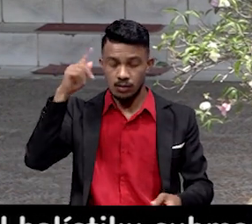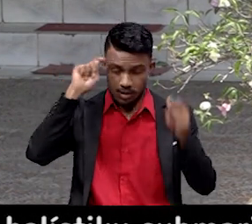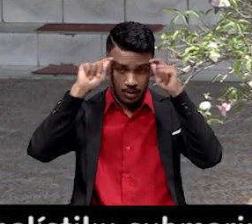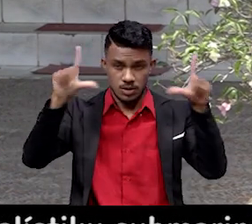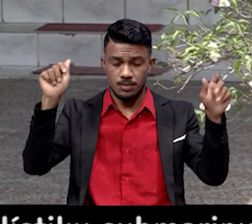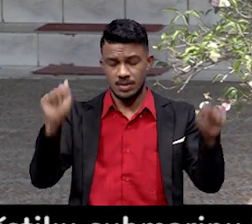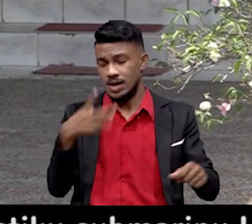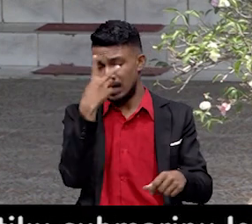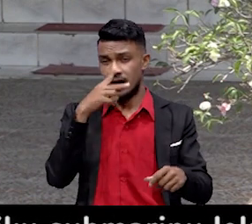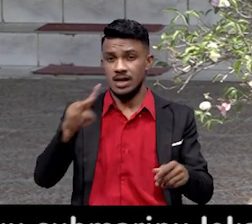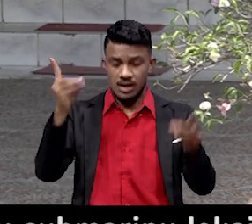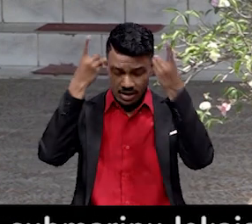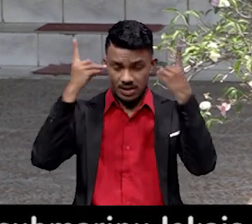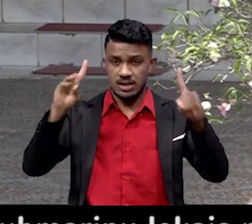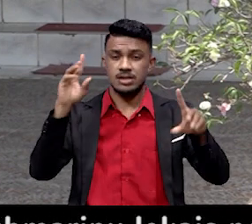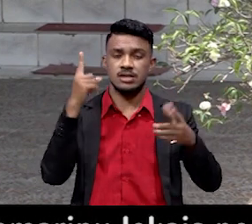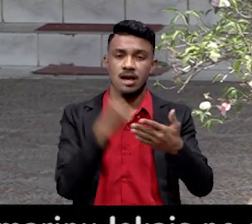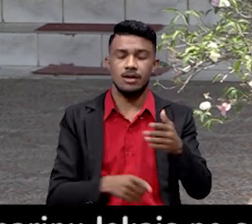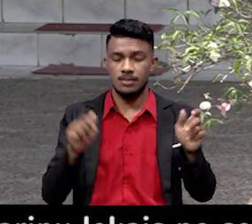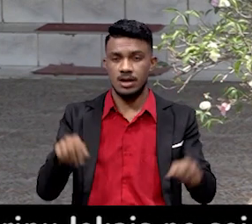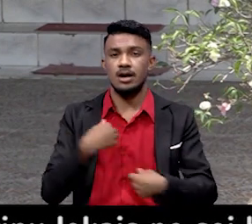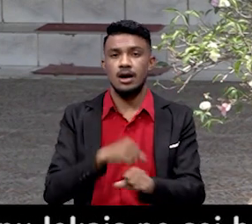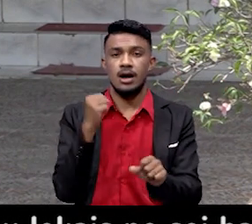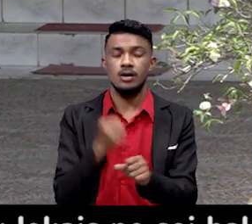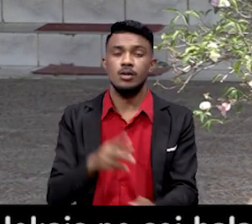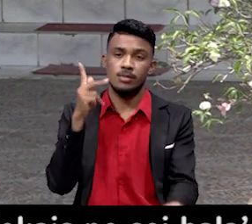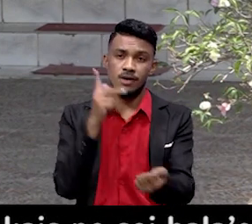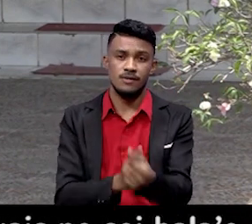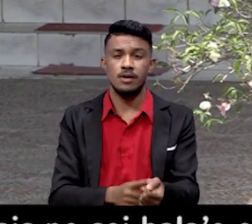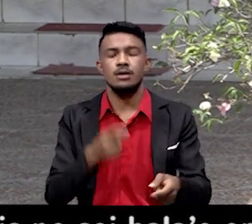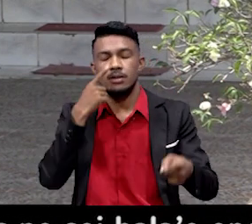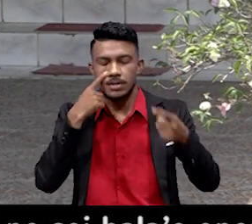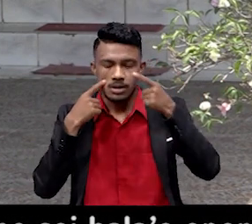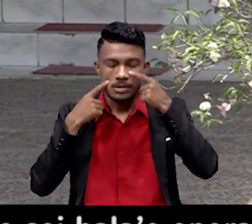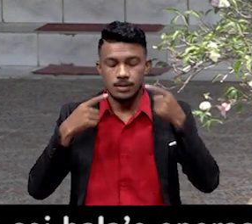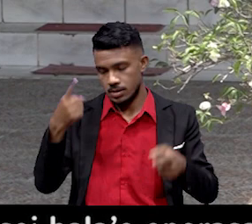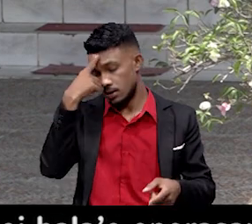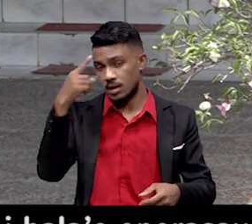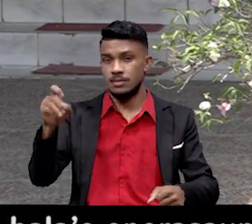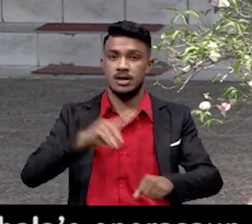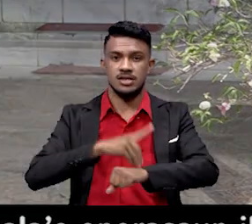decidi saída mak tem que halo, hori nune, bele prevene mata ben turuk tamba desastre